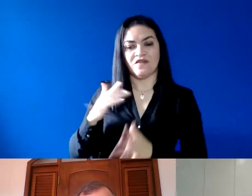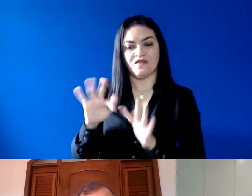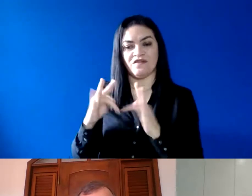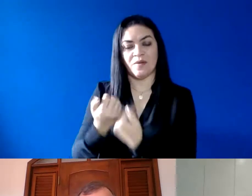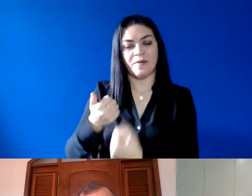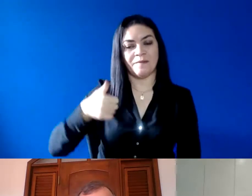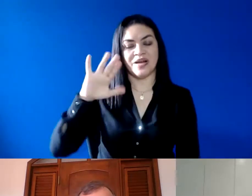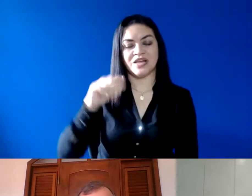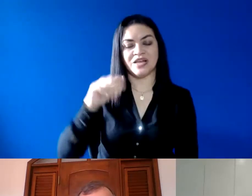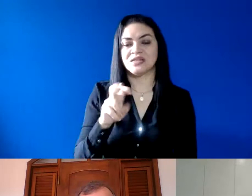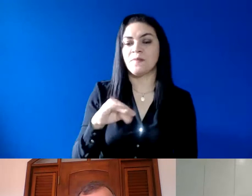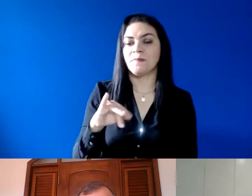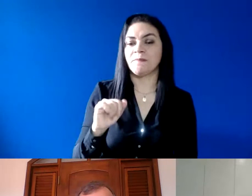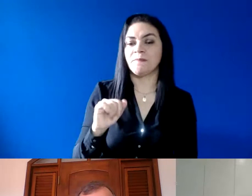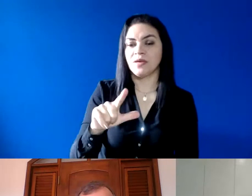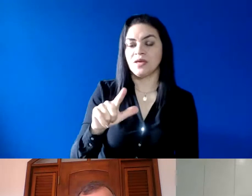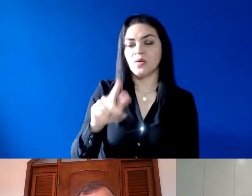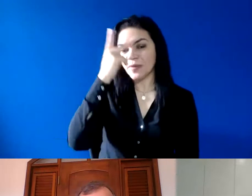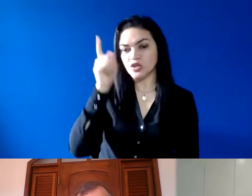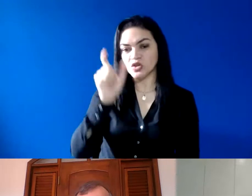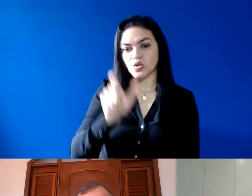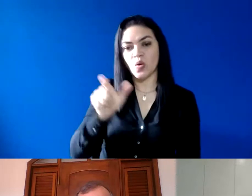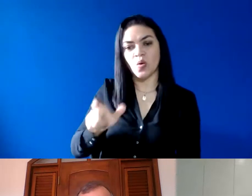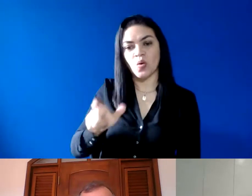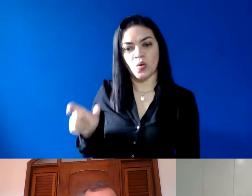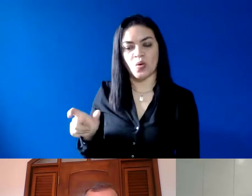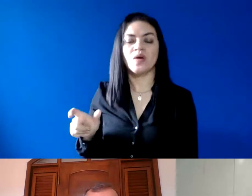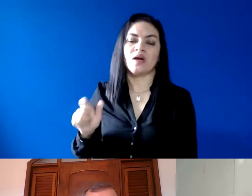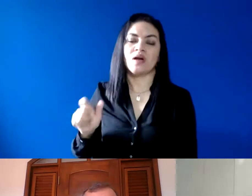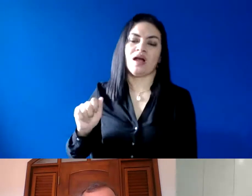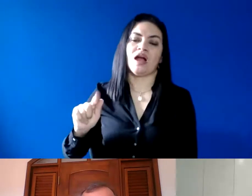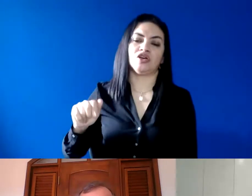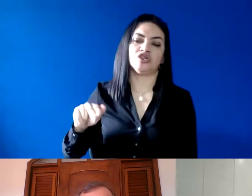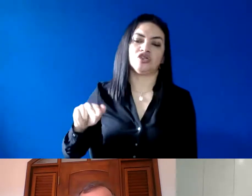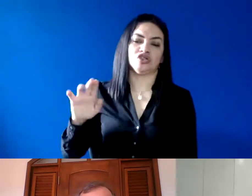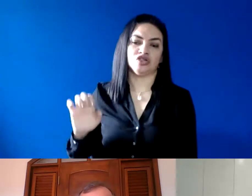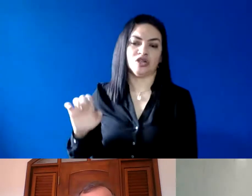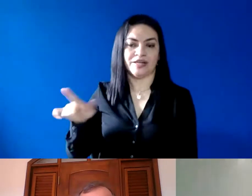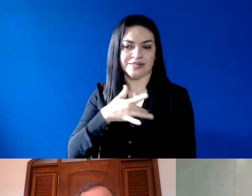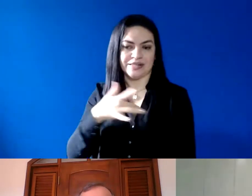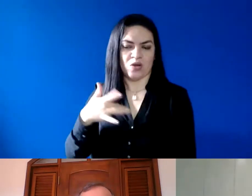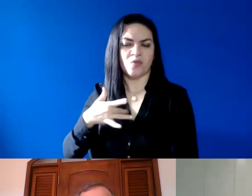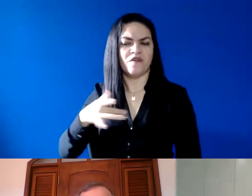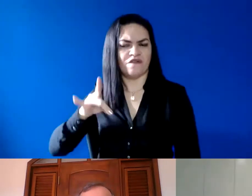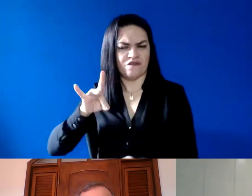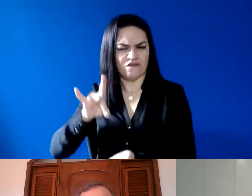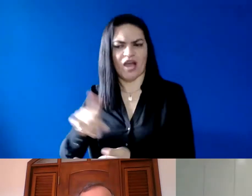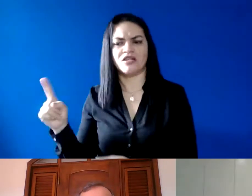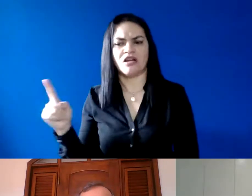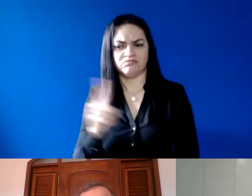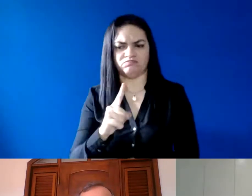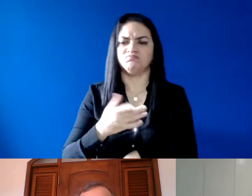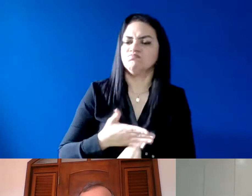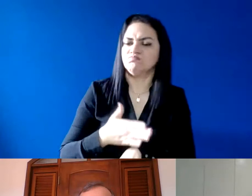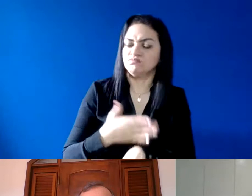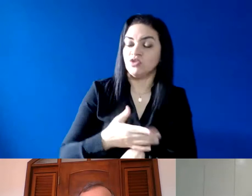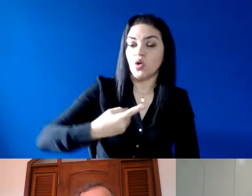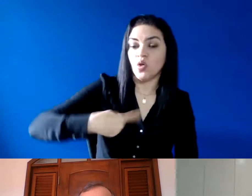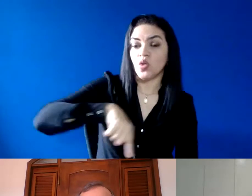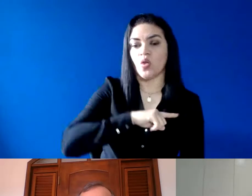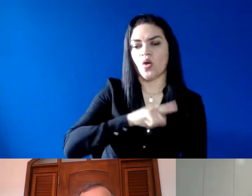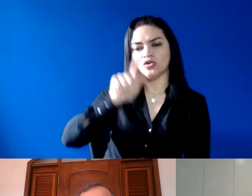de saúde. Então, eles são os verdadeiros executores. Então, aí, a gente, enquanto